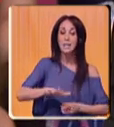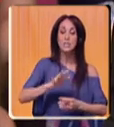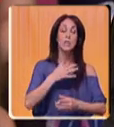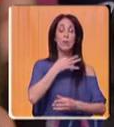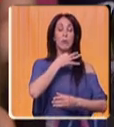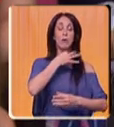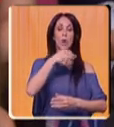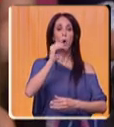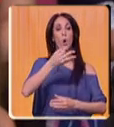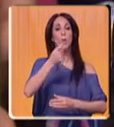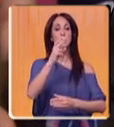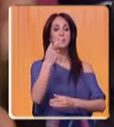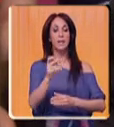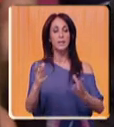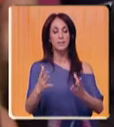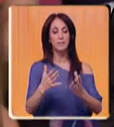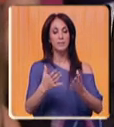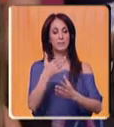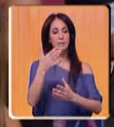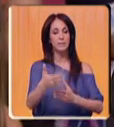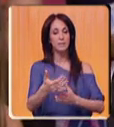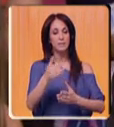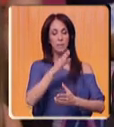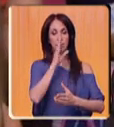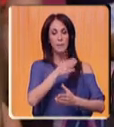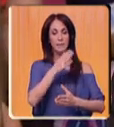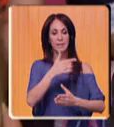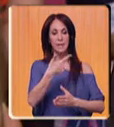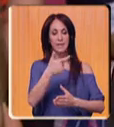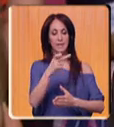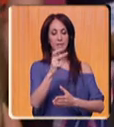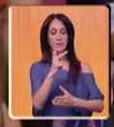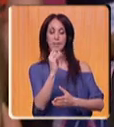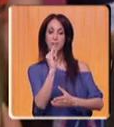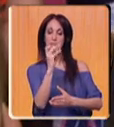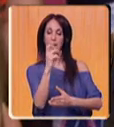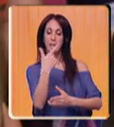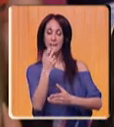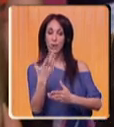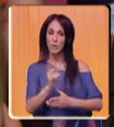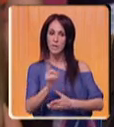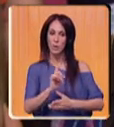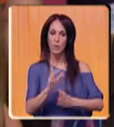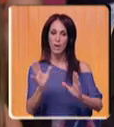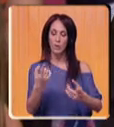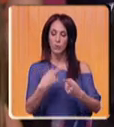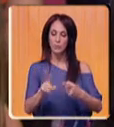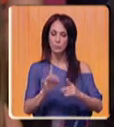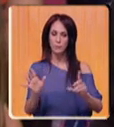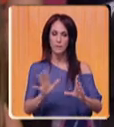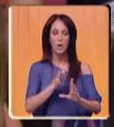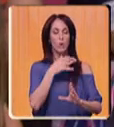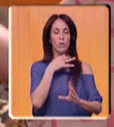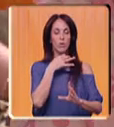ópera. Nós vamos ensaiar a seguir a Traviata. A sério? A sério. Não é agora. Agora não vamos estar numa área da Traviata. Agora a Traviata é outra. A Traviata é das minhas